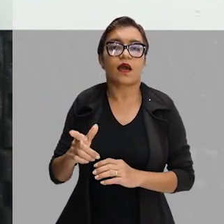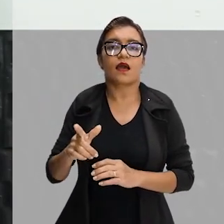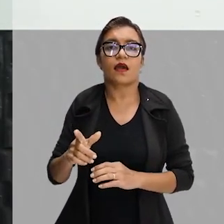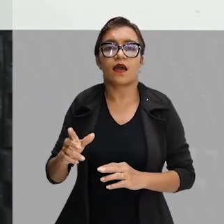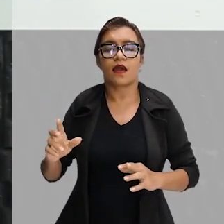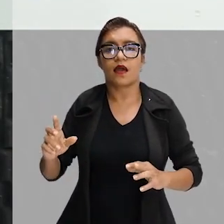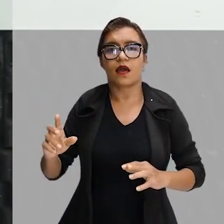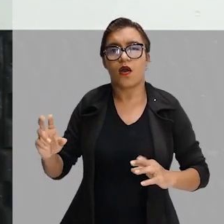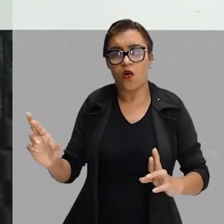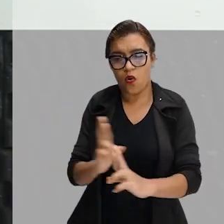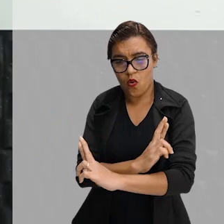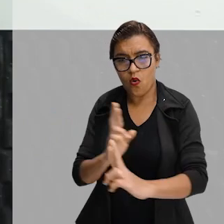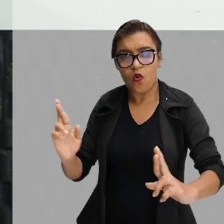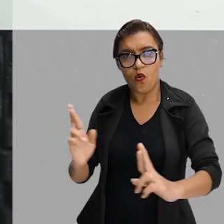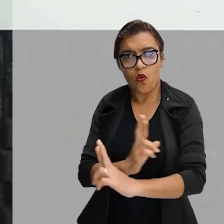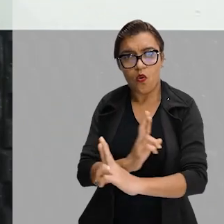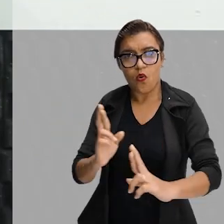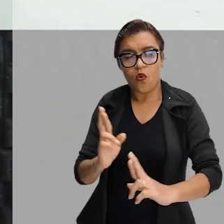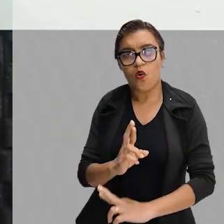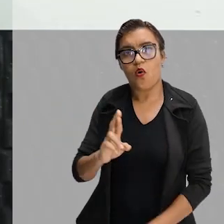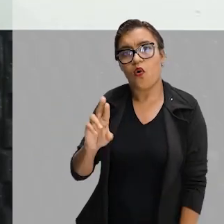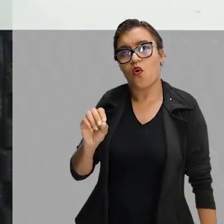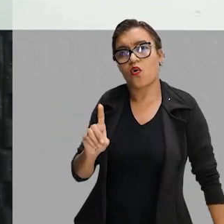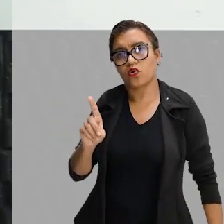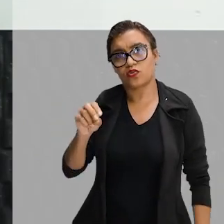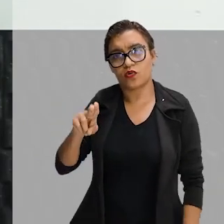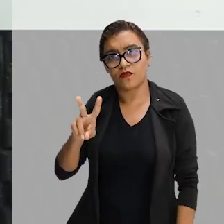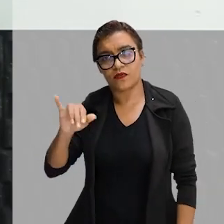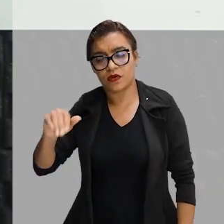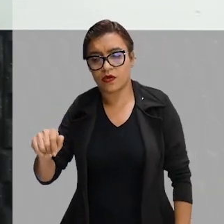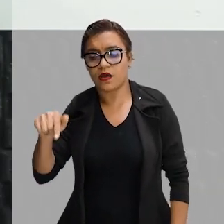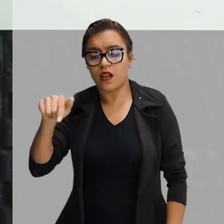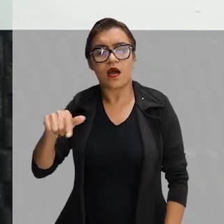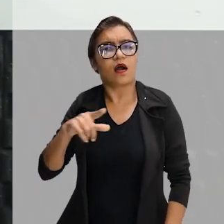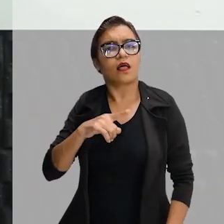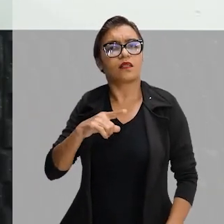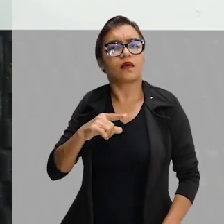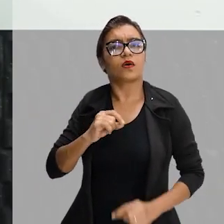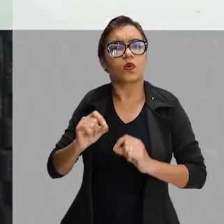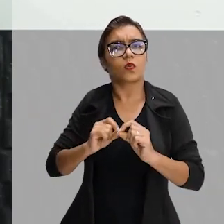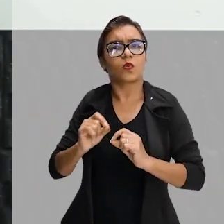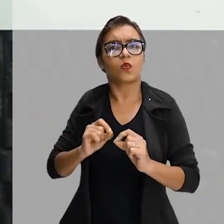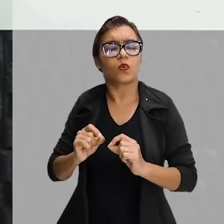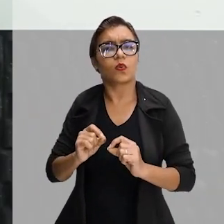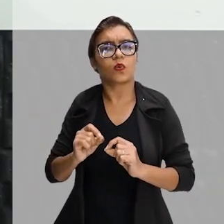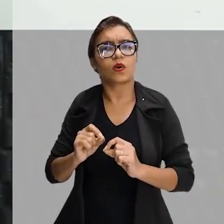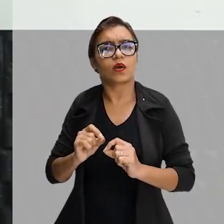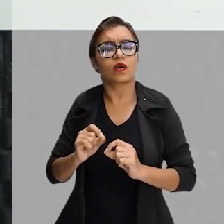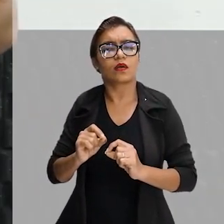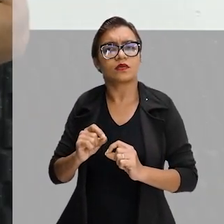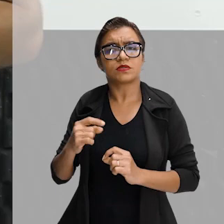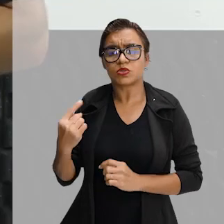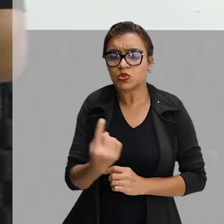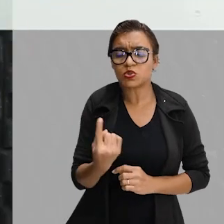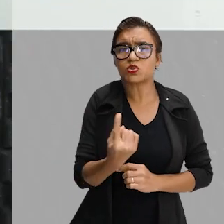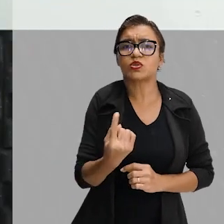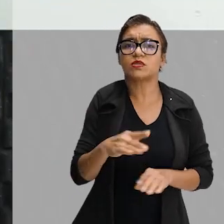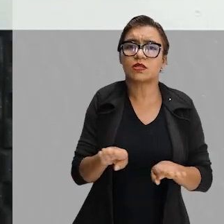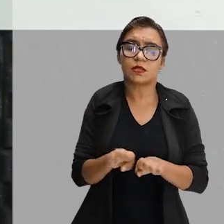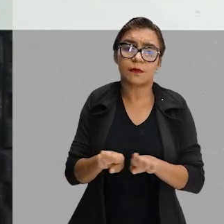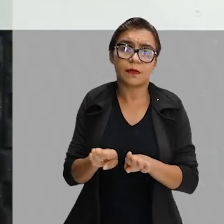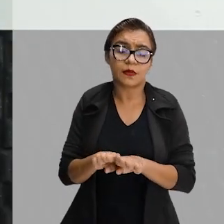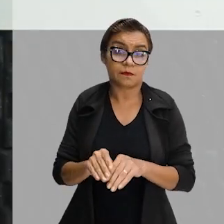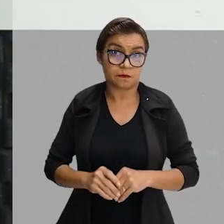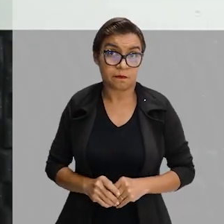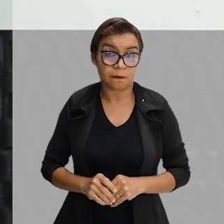que é a Belém-Brasília. Se não fosse a Belém-Brasília, Belém também iria sofrer de um nível de isolamento maior do que já sofre hoje.